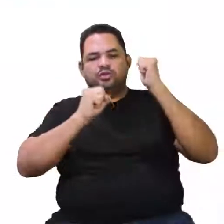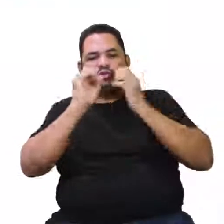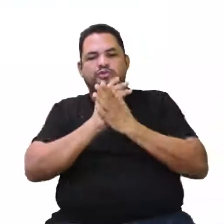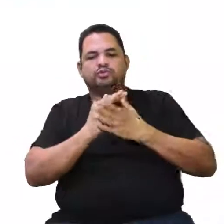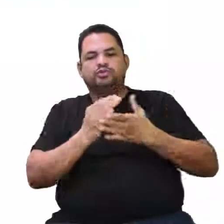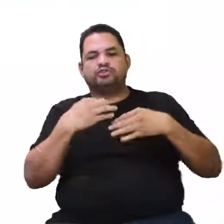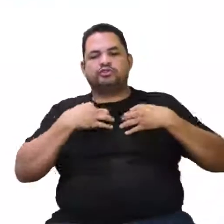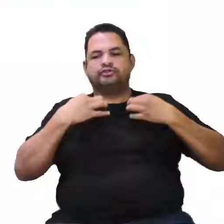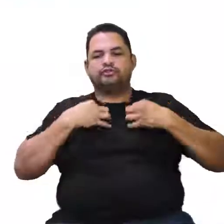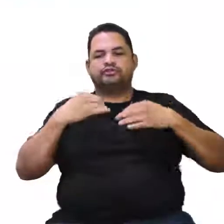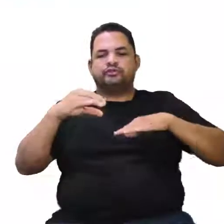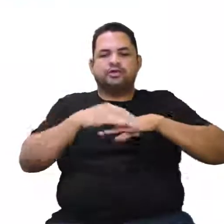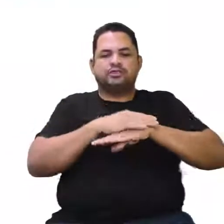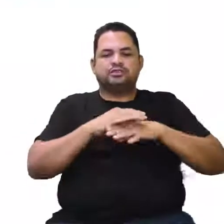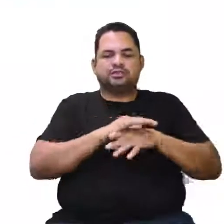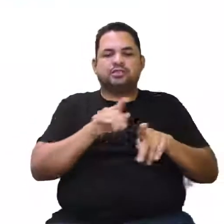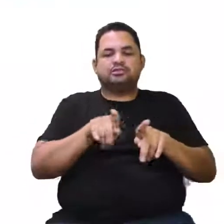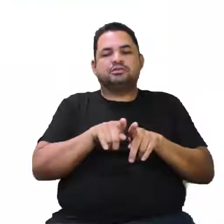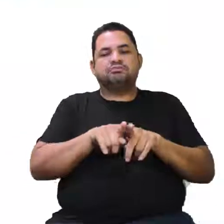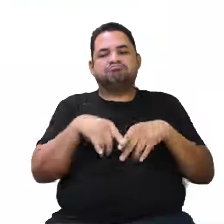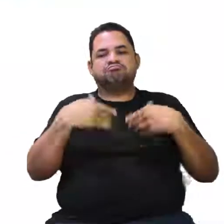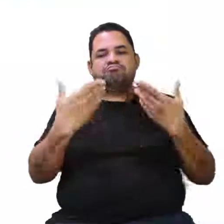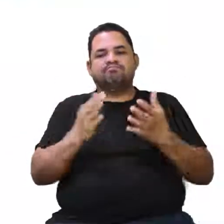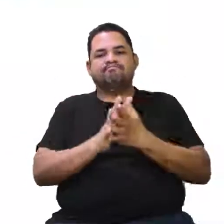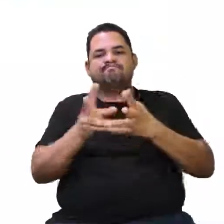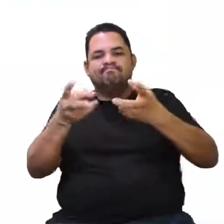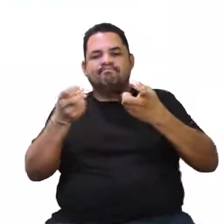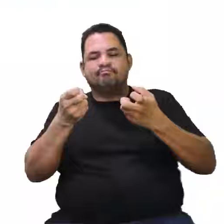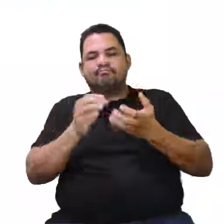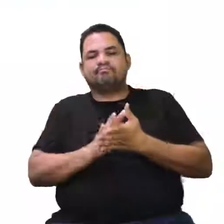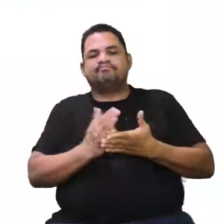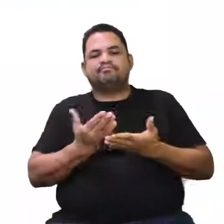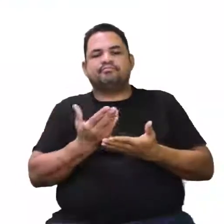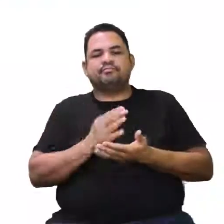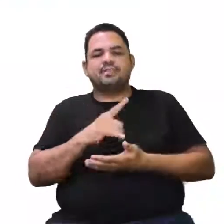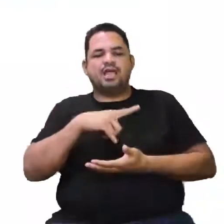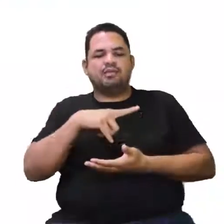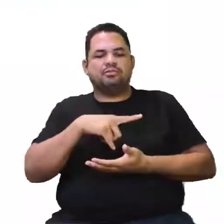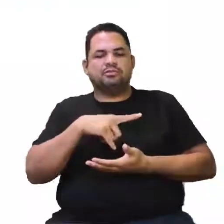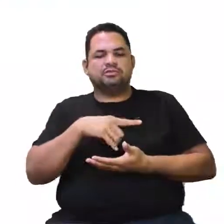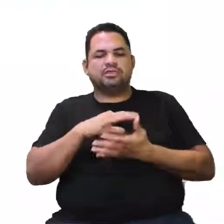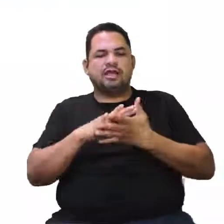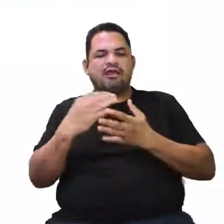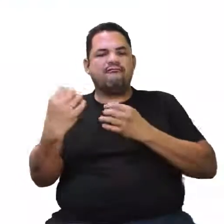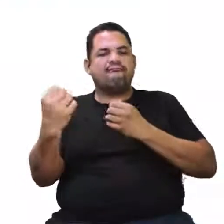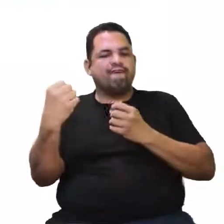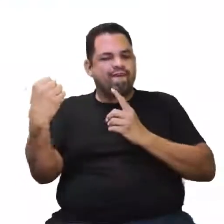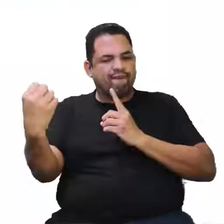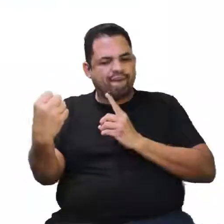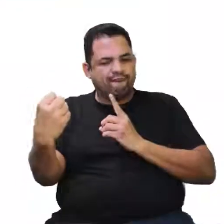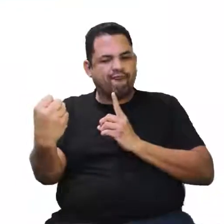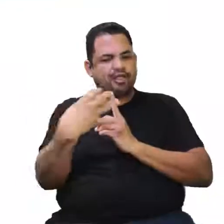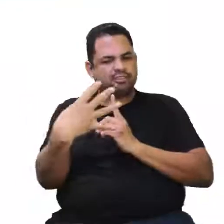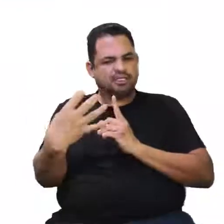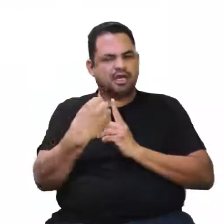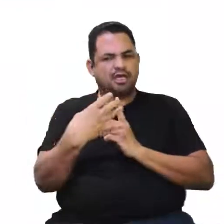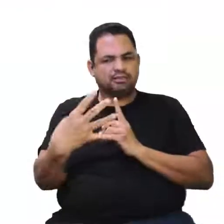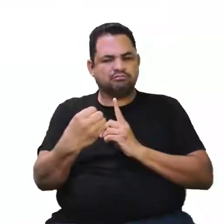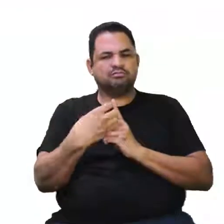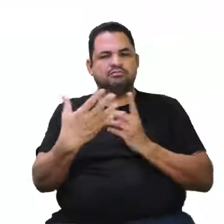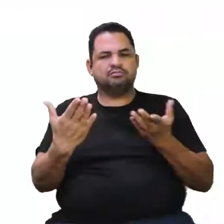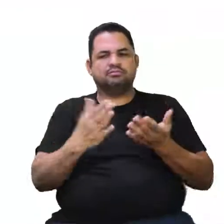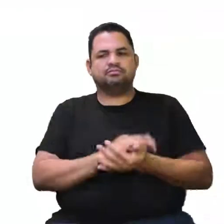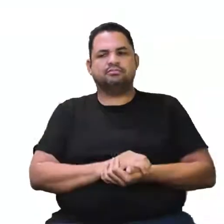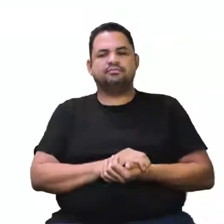de acessórios também. Então percebam que é incutido muita coisa, né? E a gente tem que tomar um cuidado